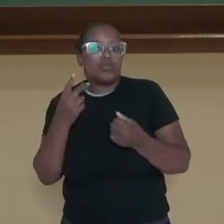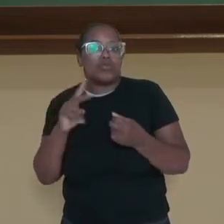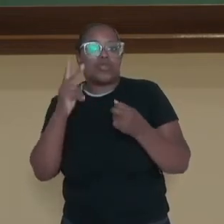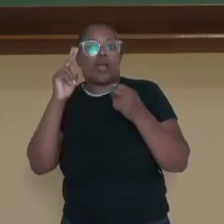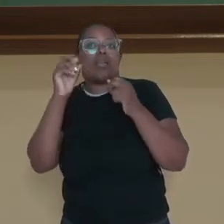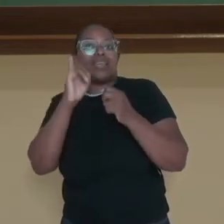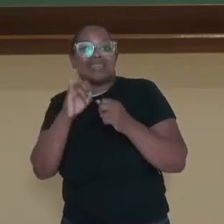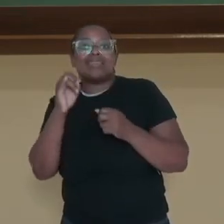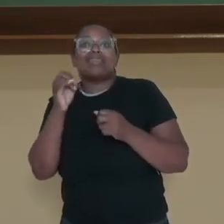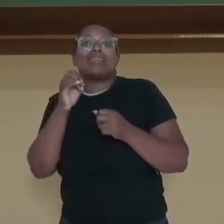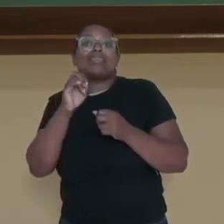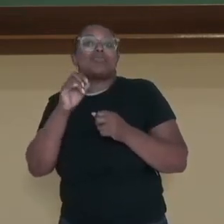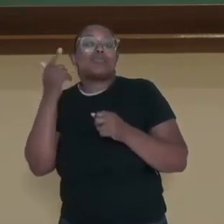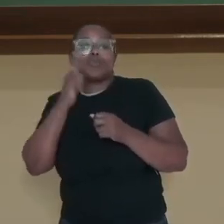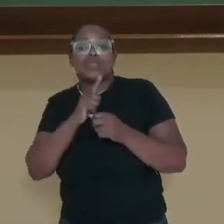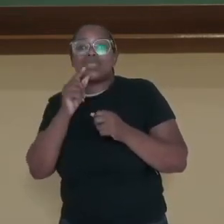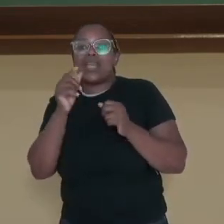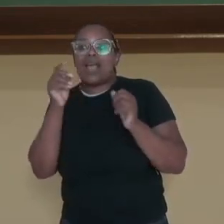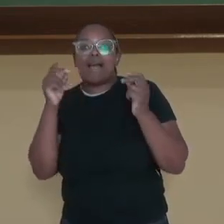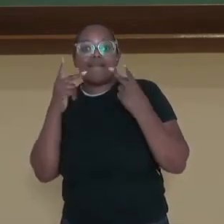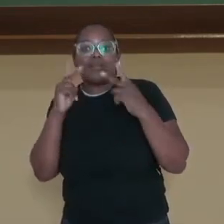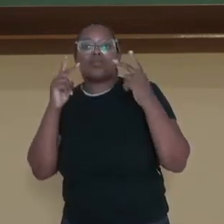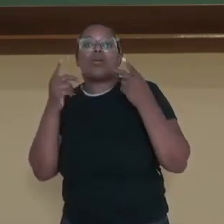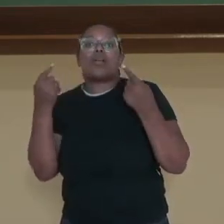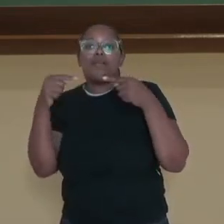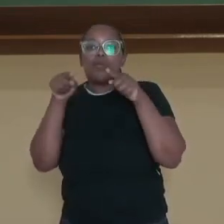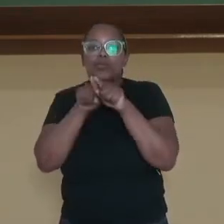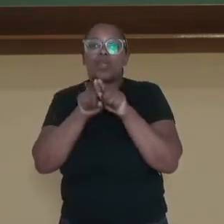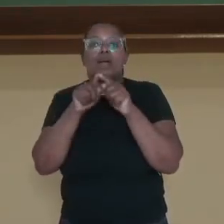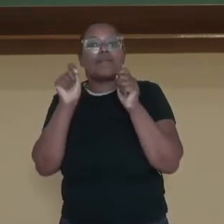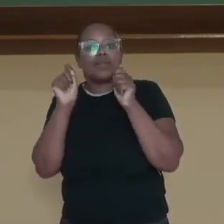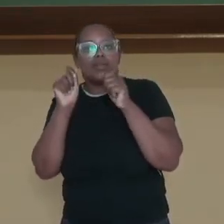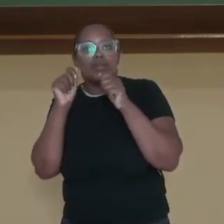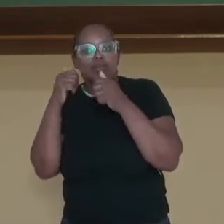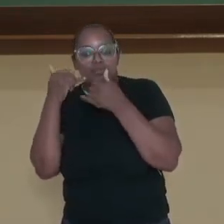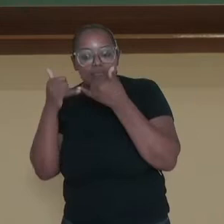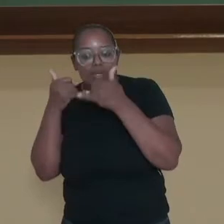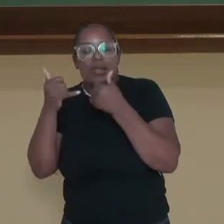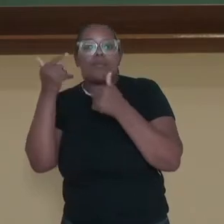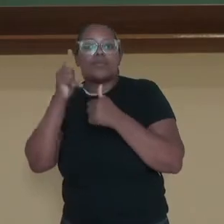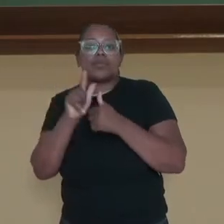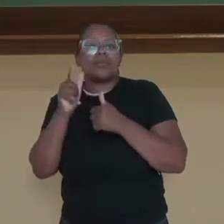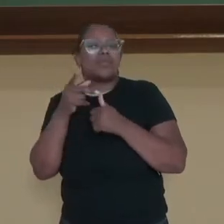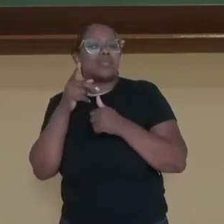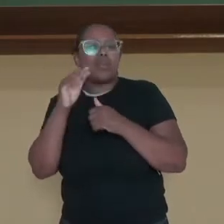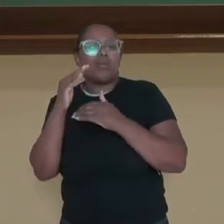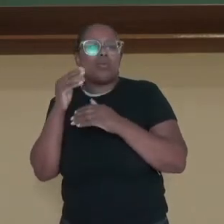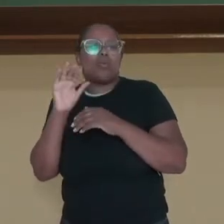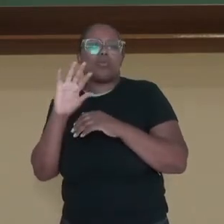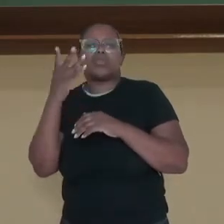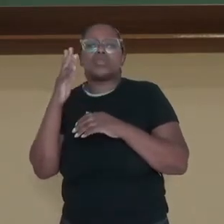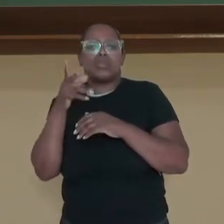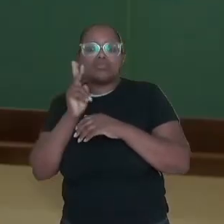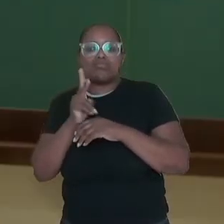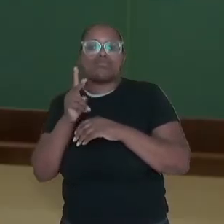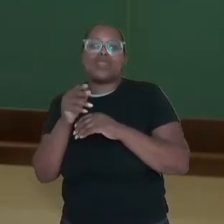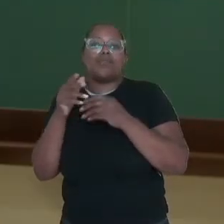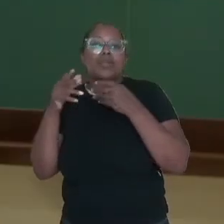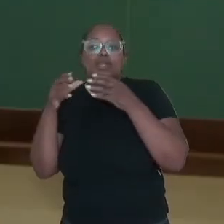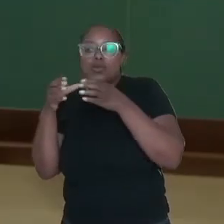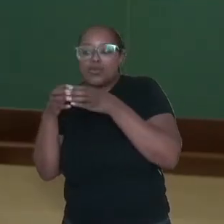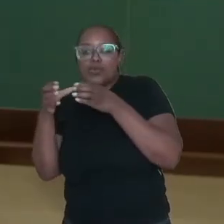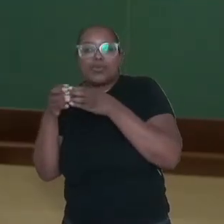máquina para tentar recuperar o seu recorde. Então isso acabou gerando uma competição muito grande nessas máquinas,